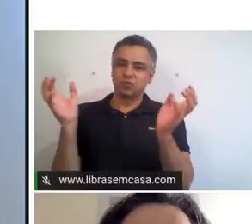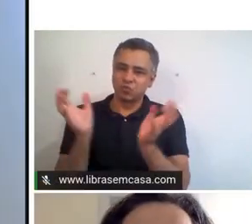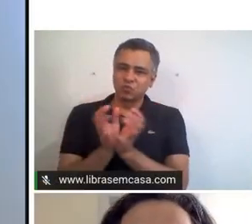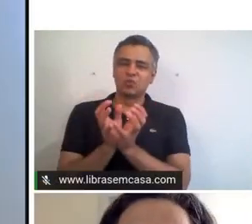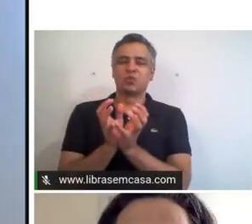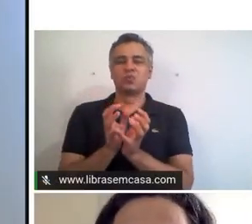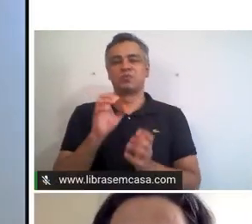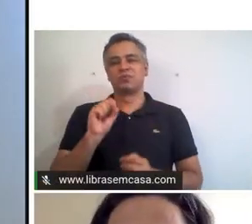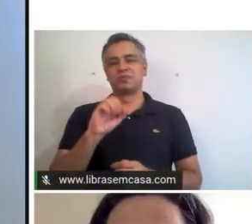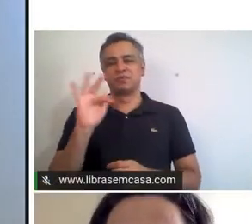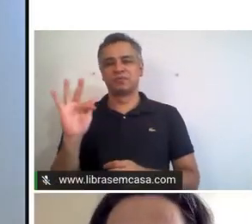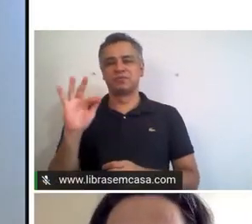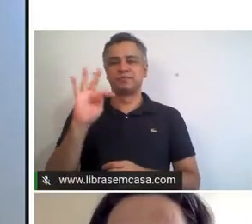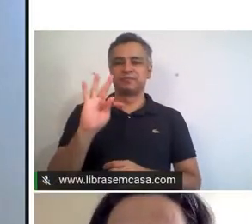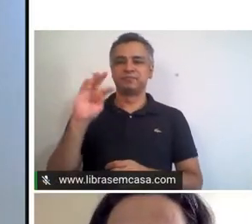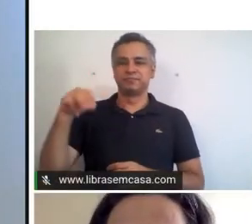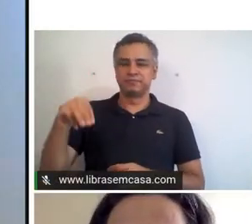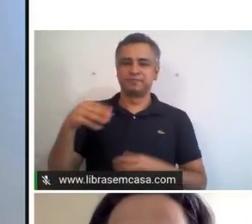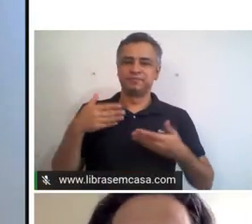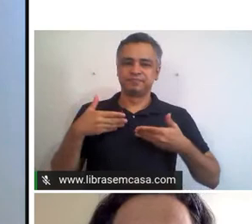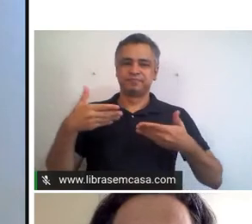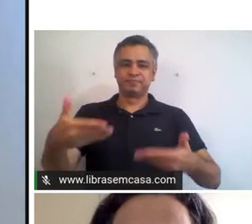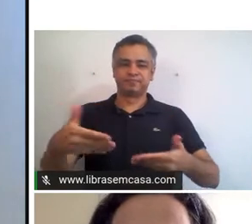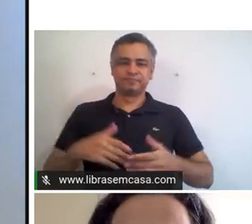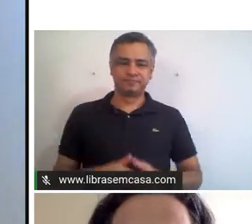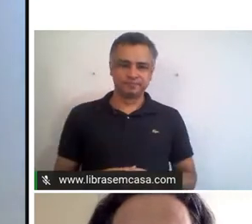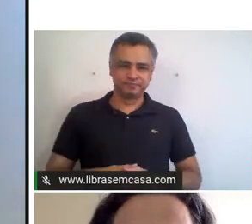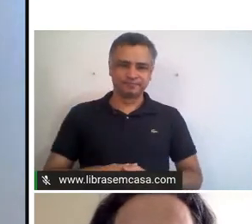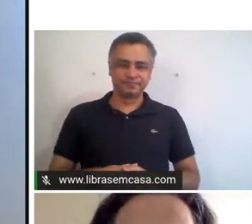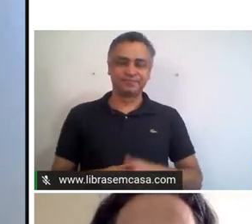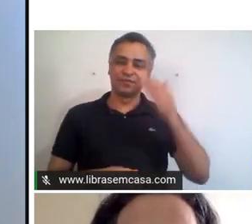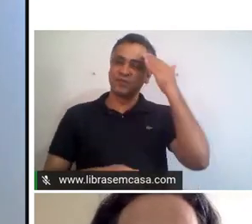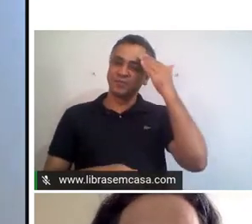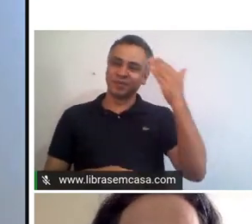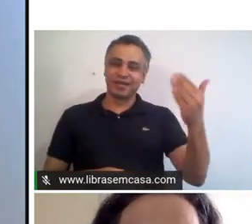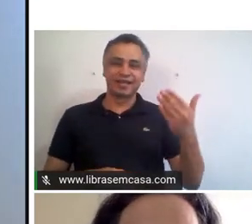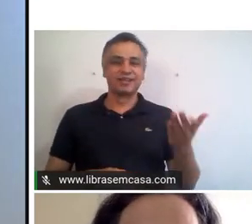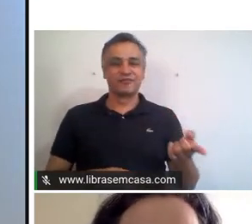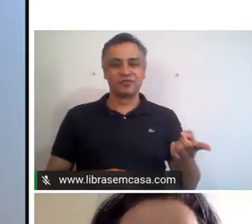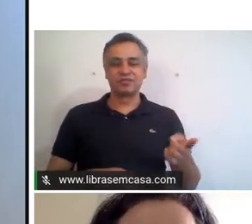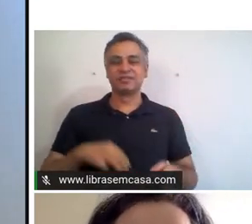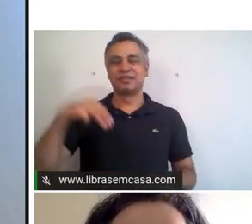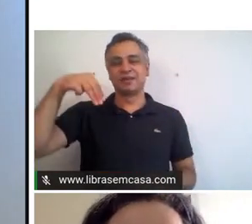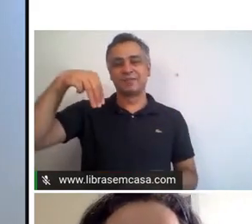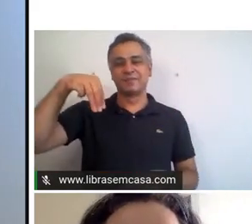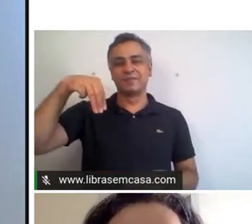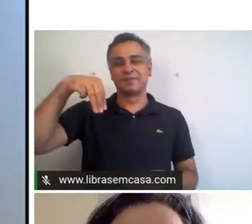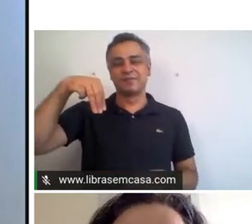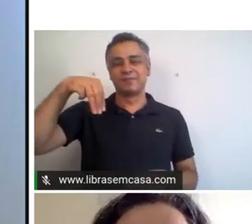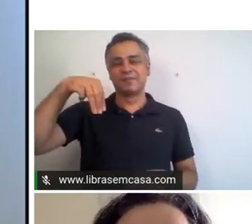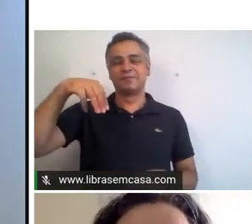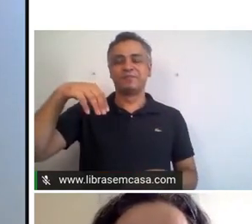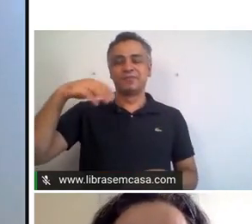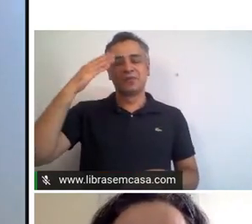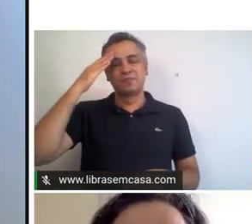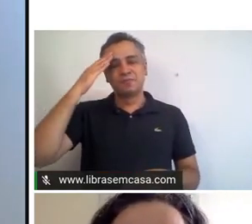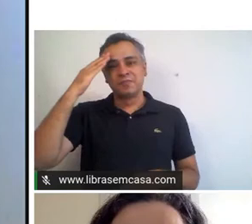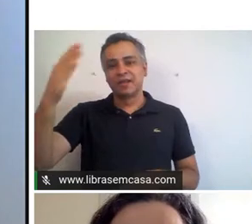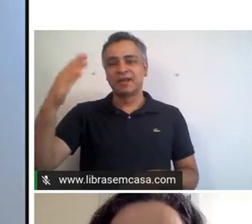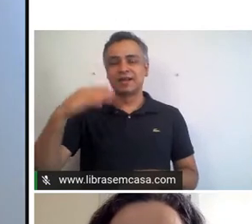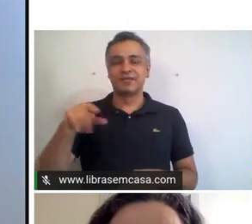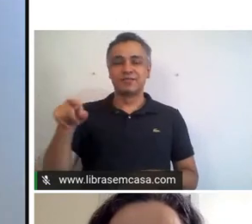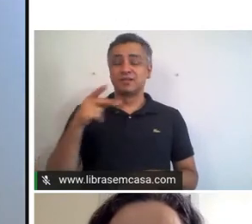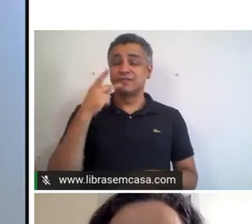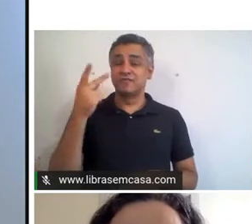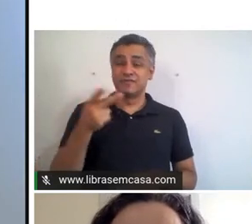Madre. Muito obrigada a você, Beta. Eu não sei nem por onde começar, assim, foi uma fala tão potente e inspiradora, e eu vi que não tocou só